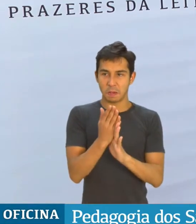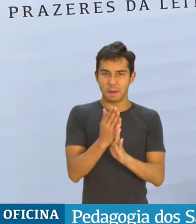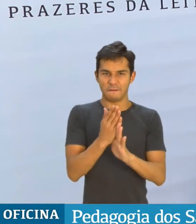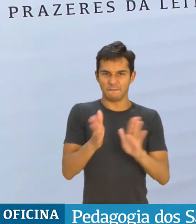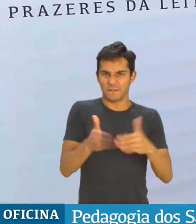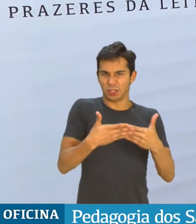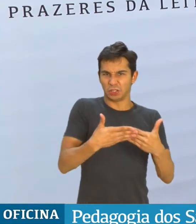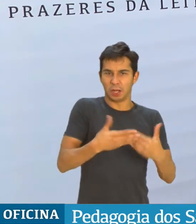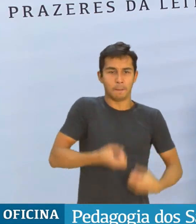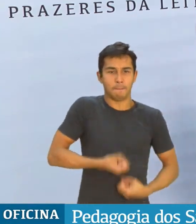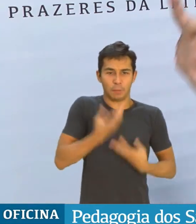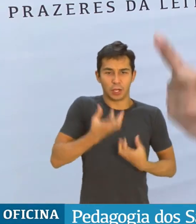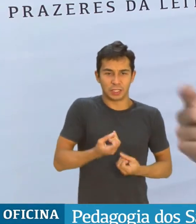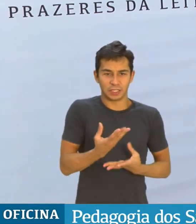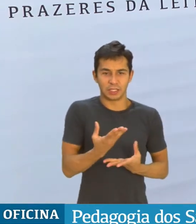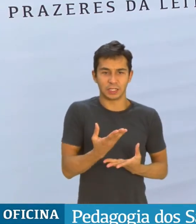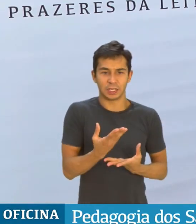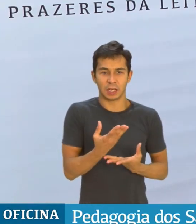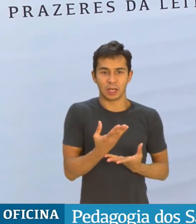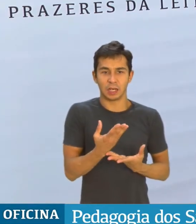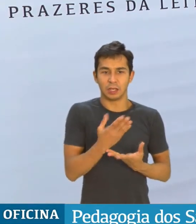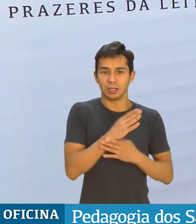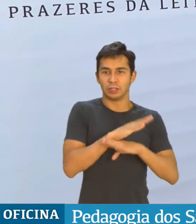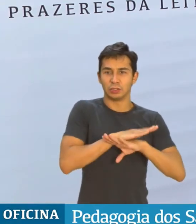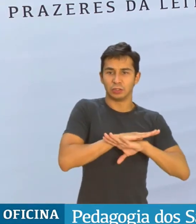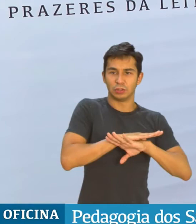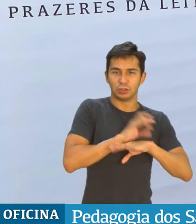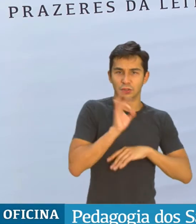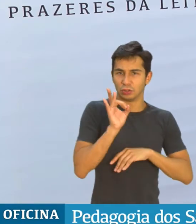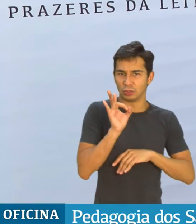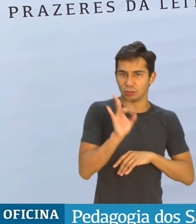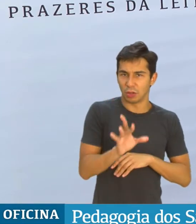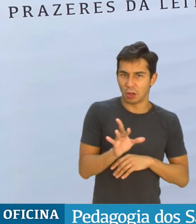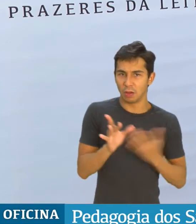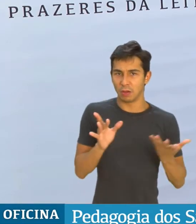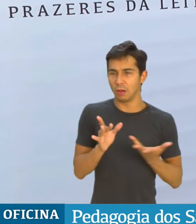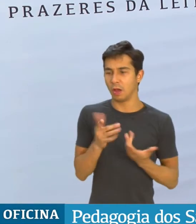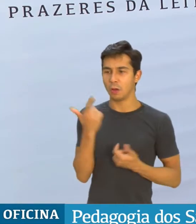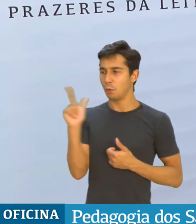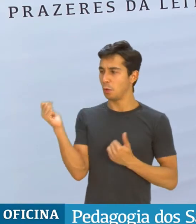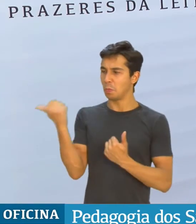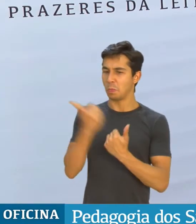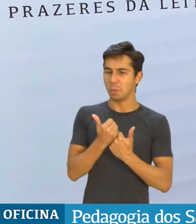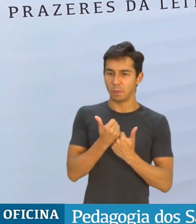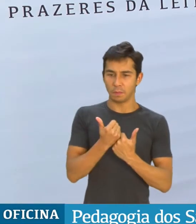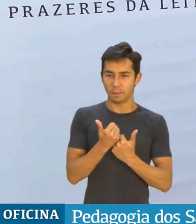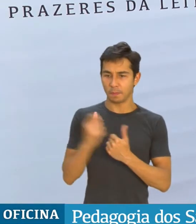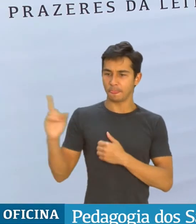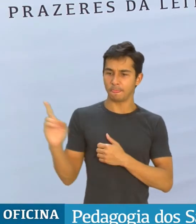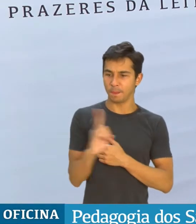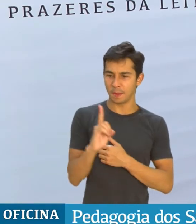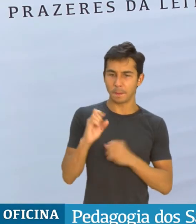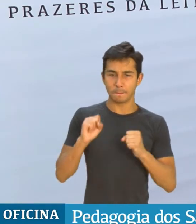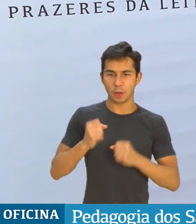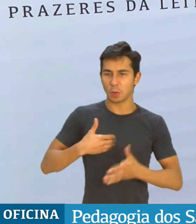lá, manda poesia e de repente vem outro. Eu acho que para ser uma atividade